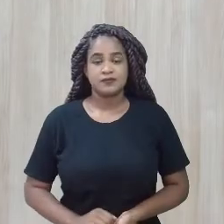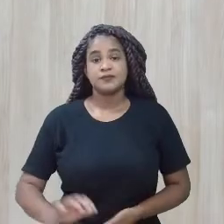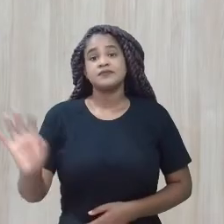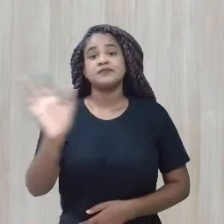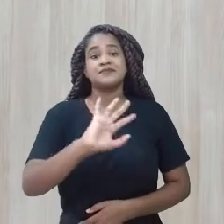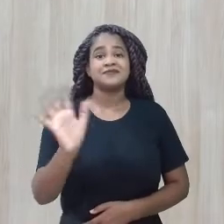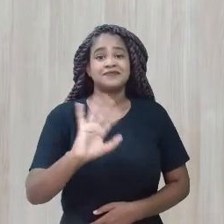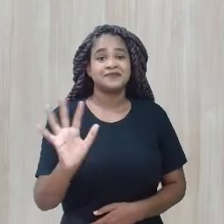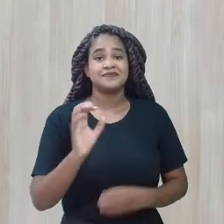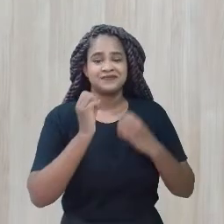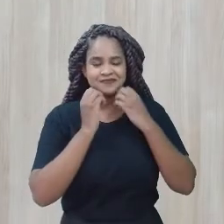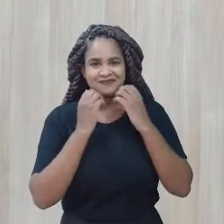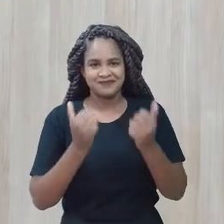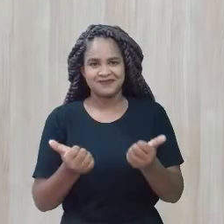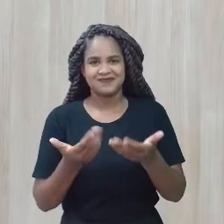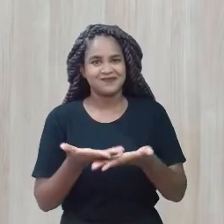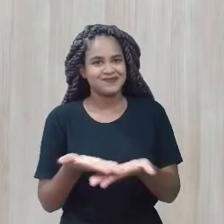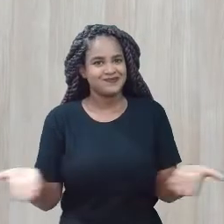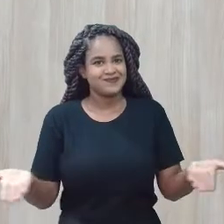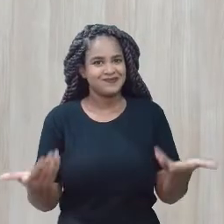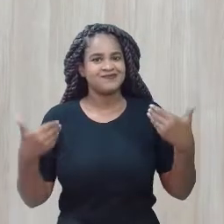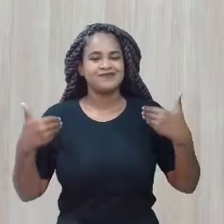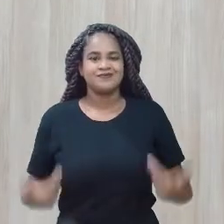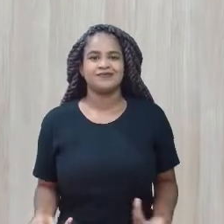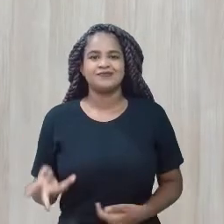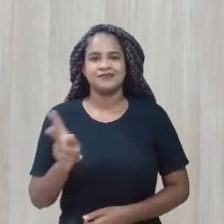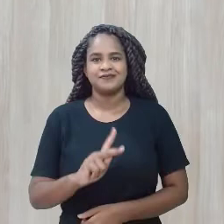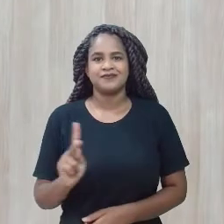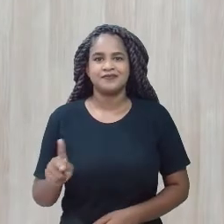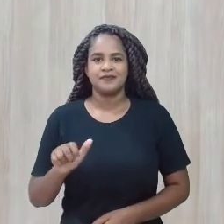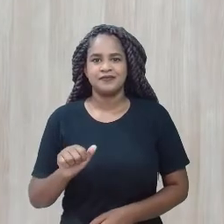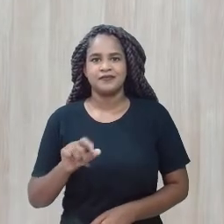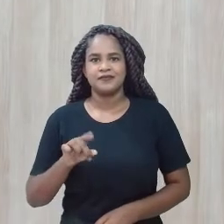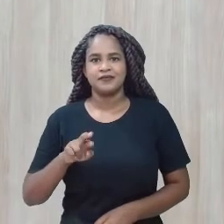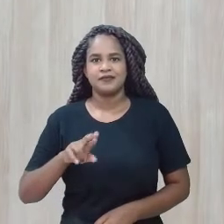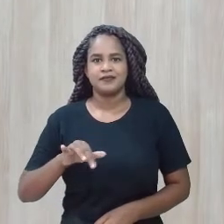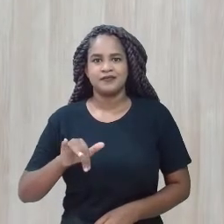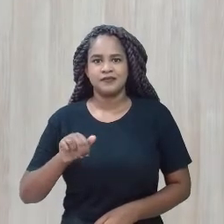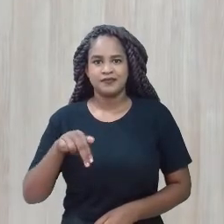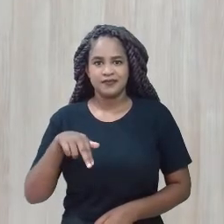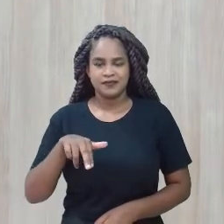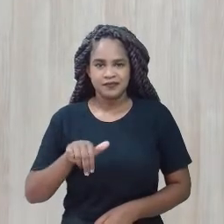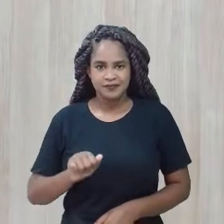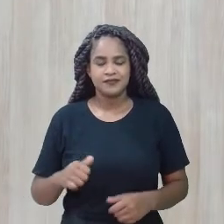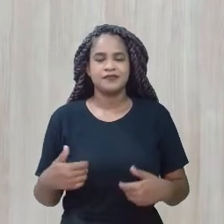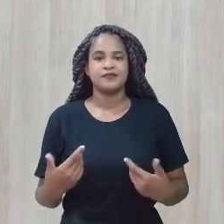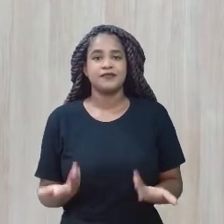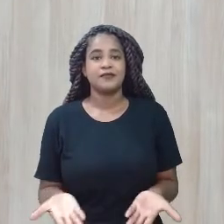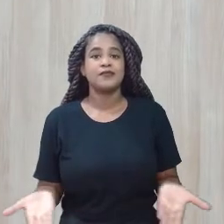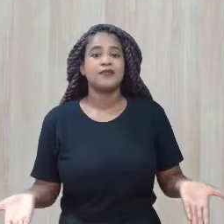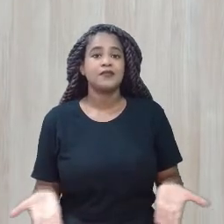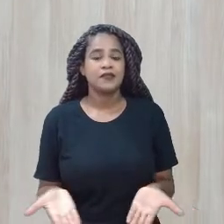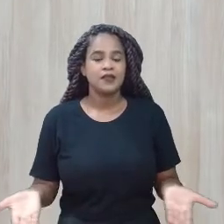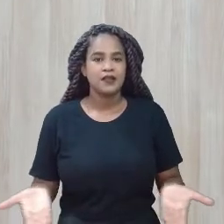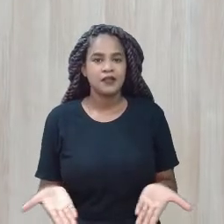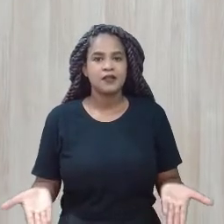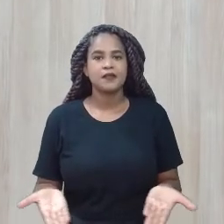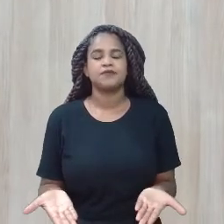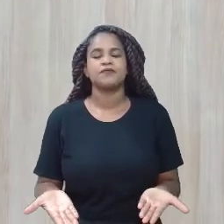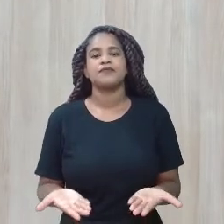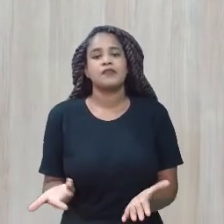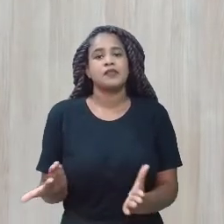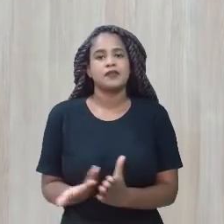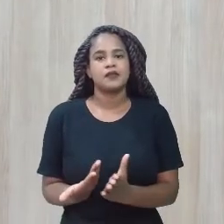Olá, pessoal, tudo bem com vocês? Eu sou a professora Adriana e este é o meu sinal. Estamos aqui para mais uma aula de